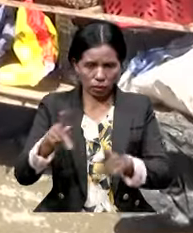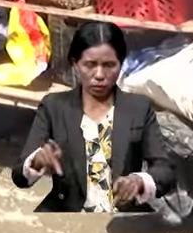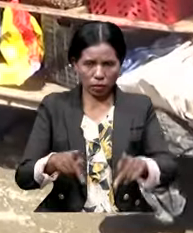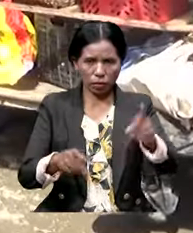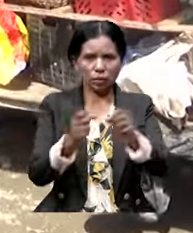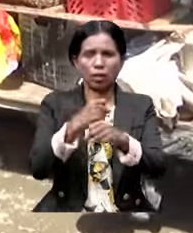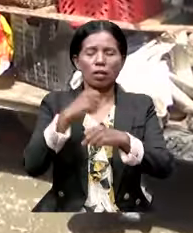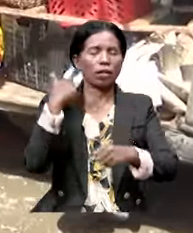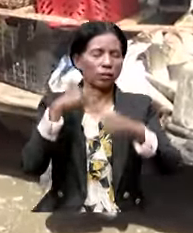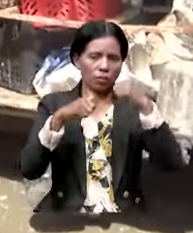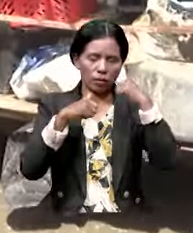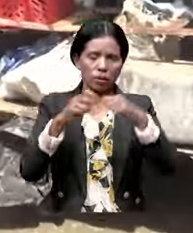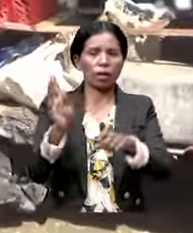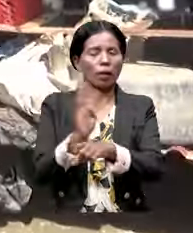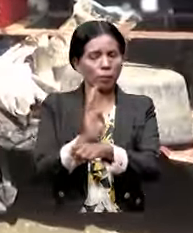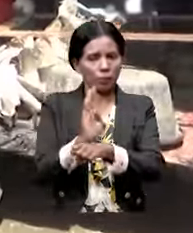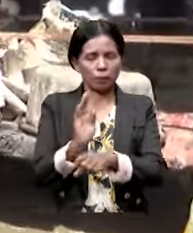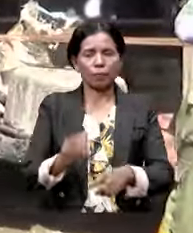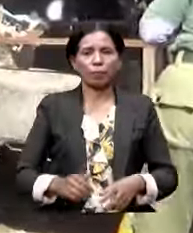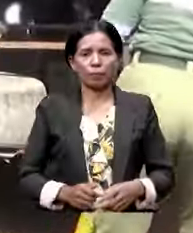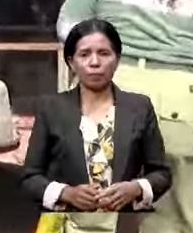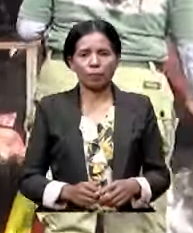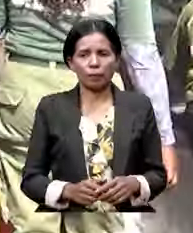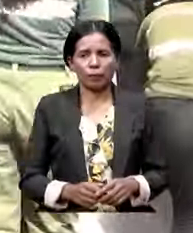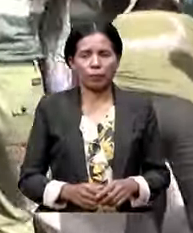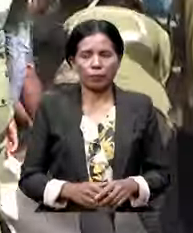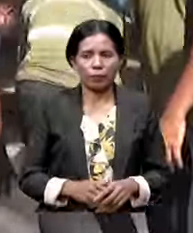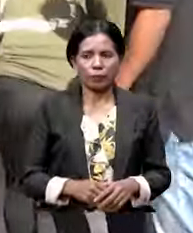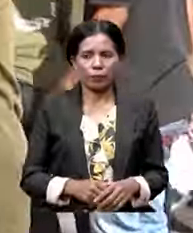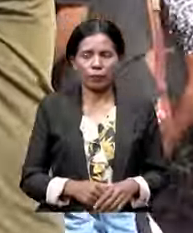ho di halau atividade negócio. Santina de Jesus, Agostino da Costa, Ziemen.